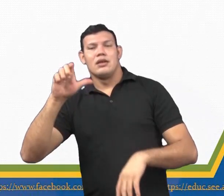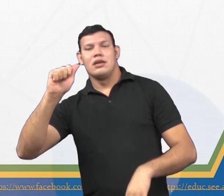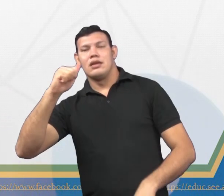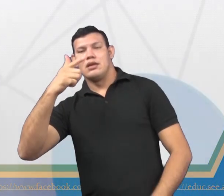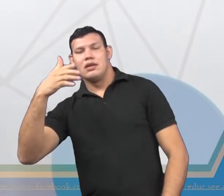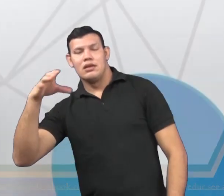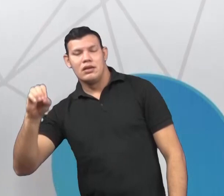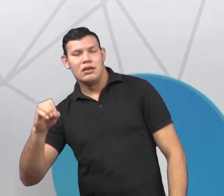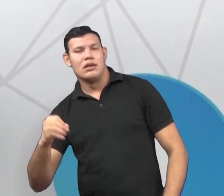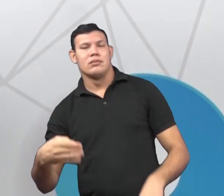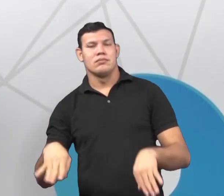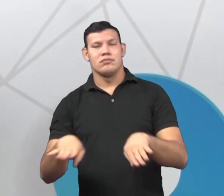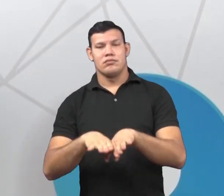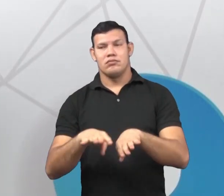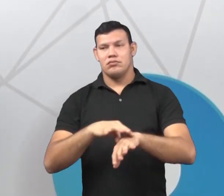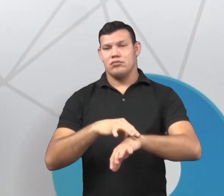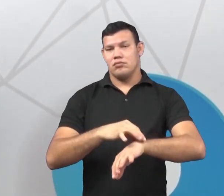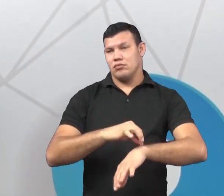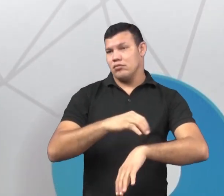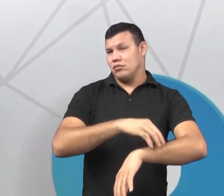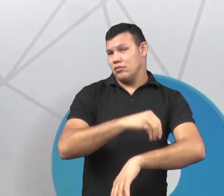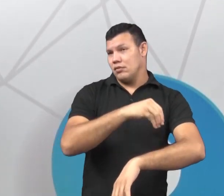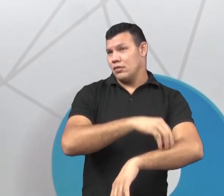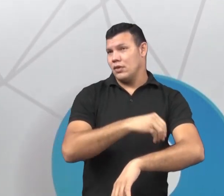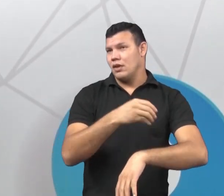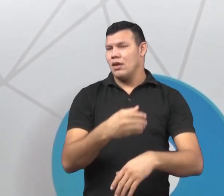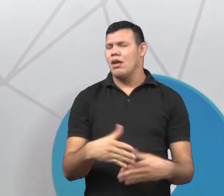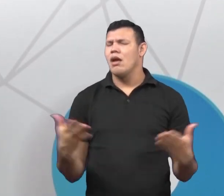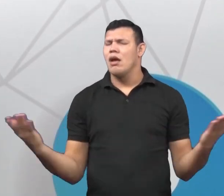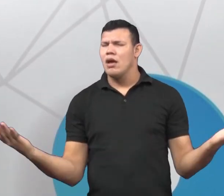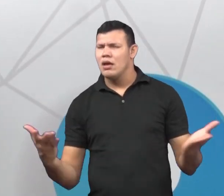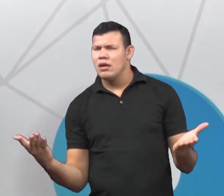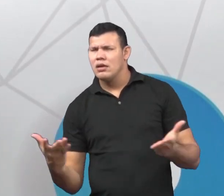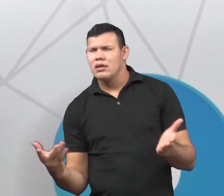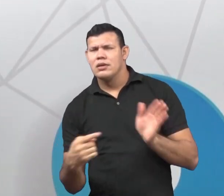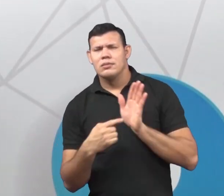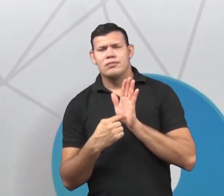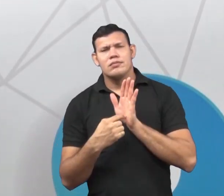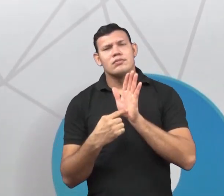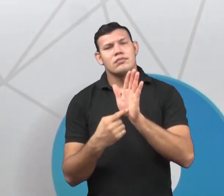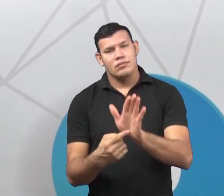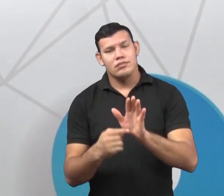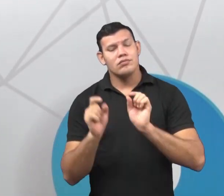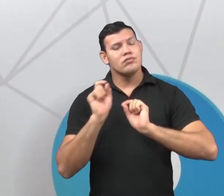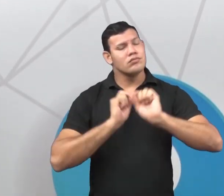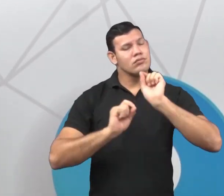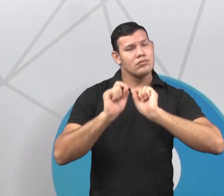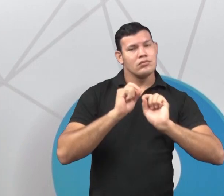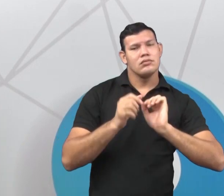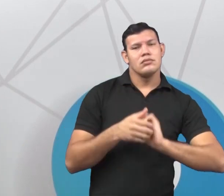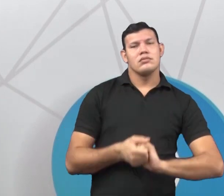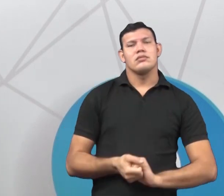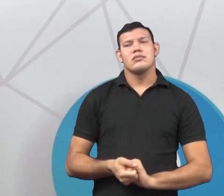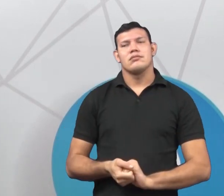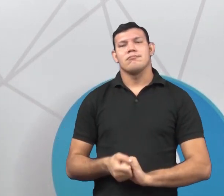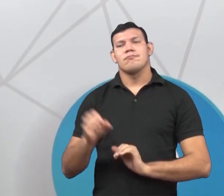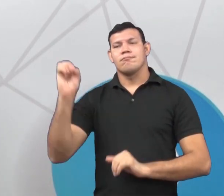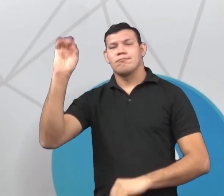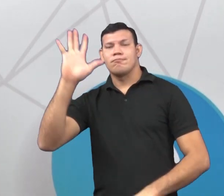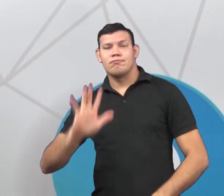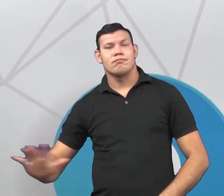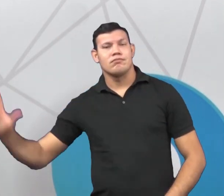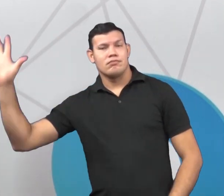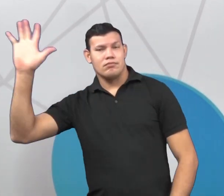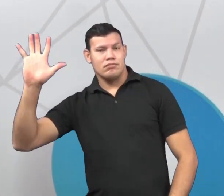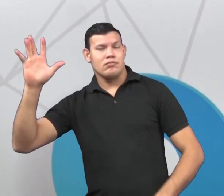peles. Queria agora aproveitar para esse momento que a gente falou um pouco sobre a Oceania, para